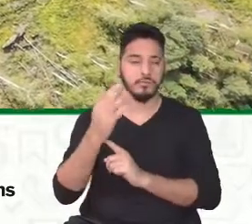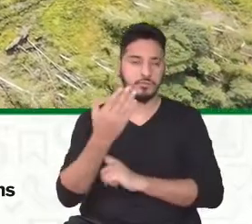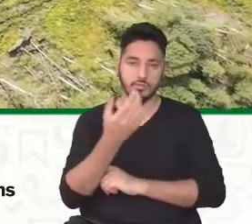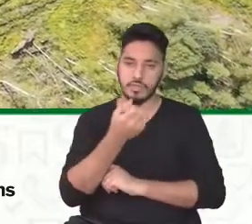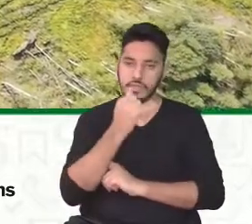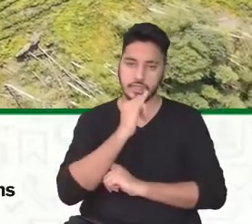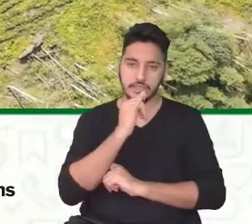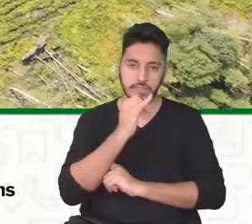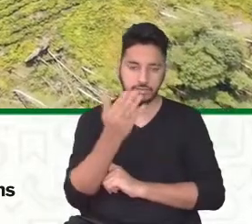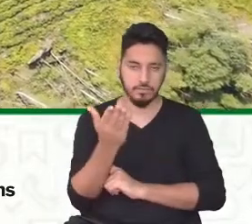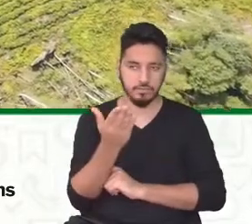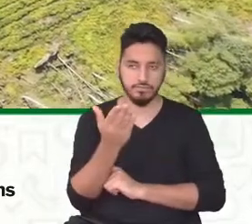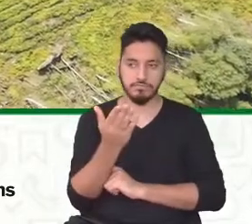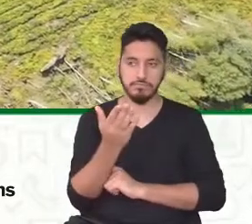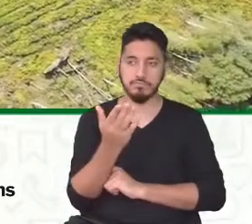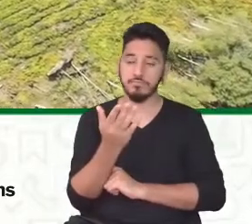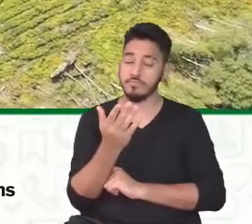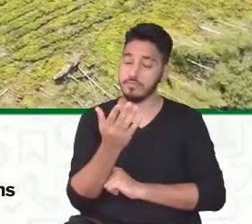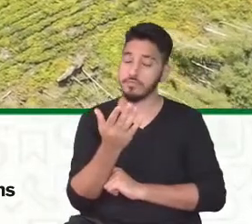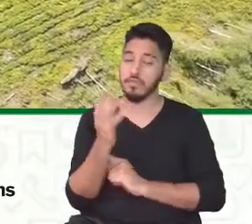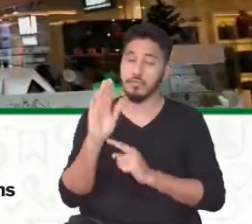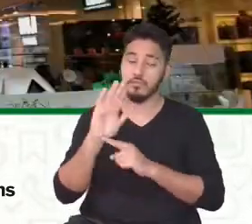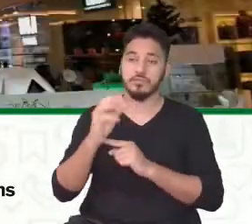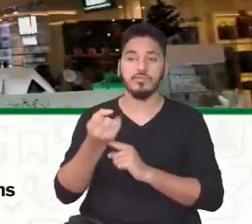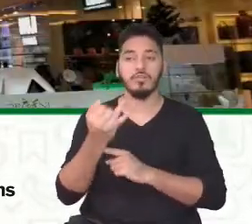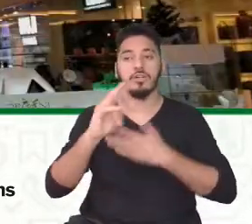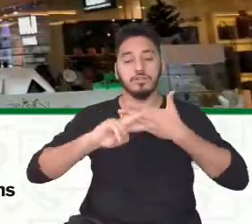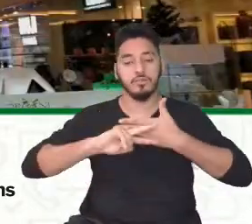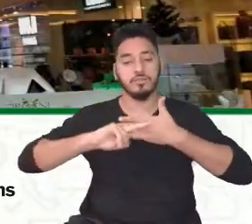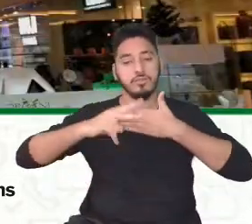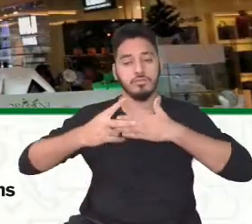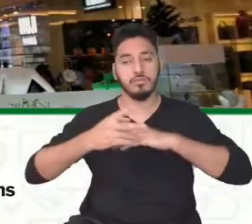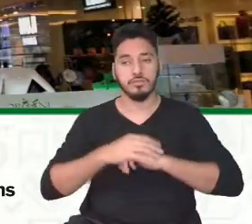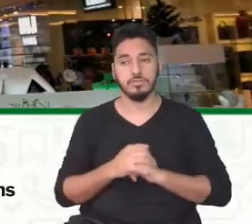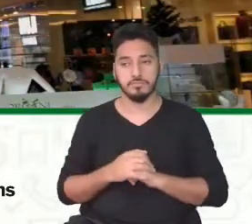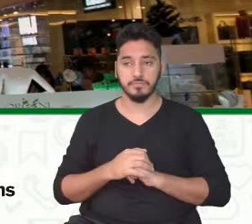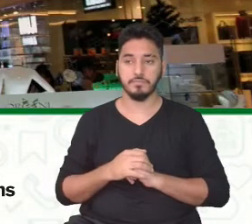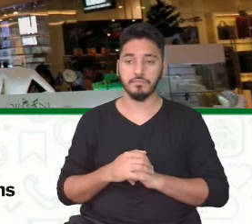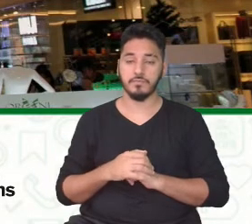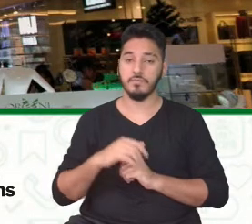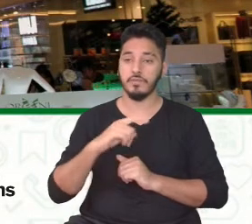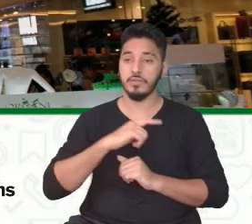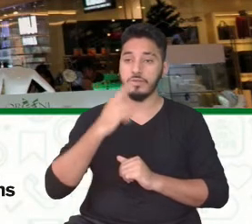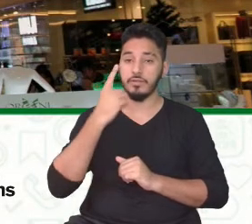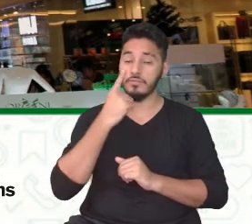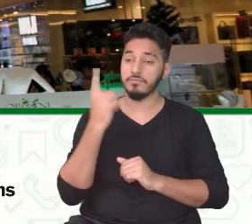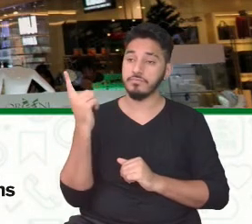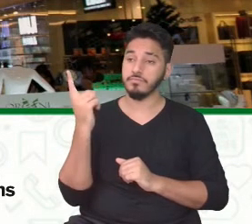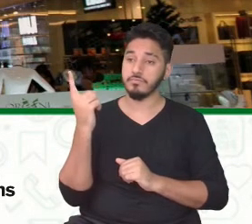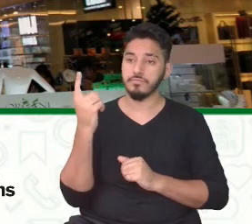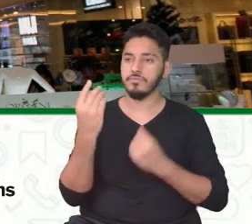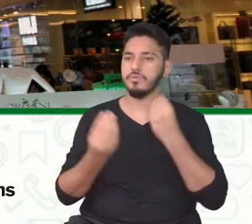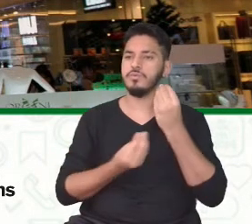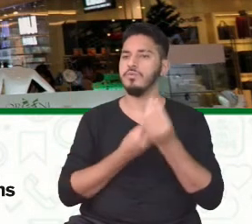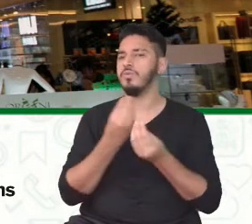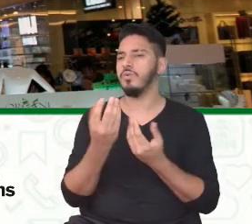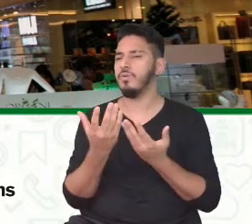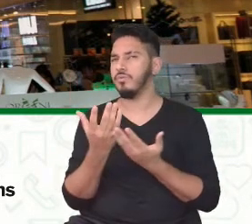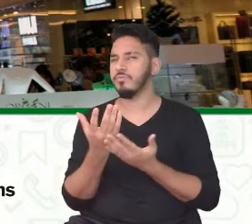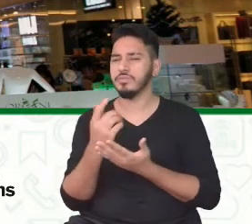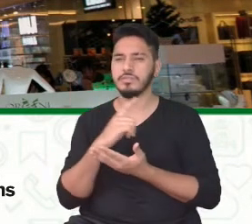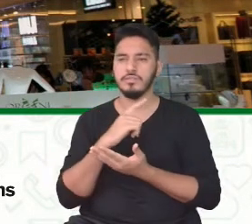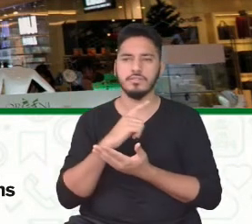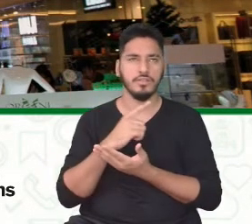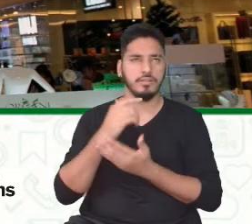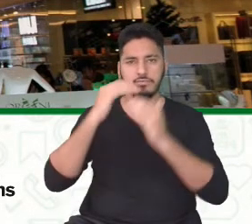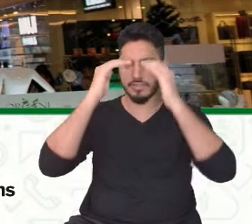exemplos né E aí trazendo várias consequências atreladas à isso aí nós temos aquilo só a bandeira da gente tem